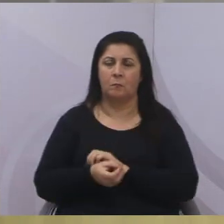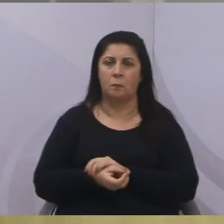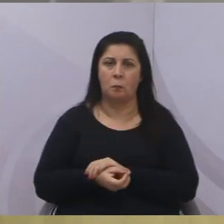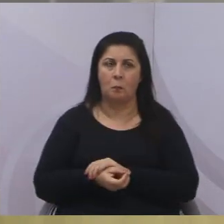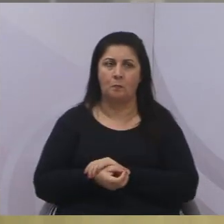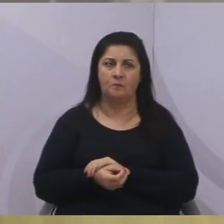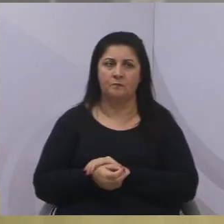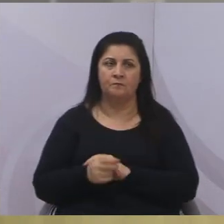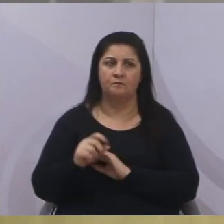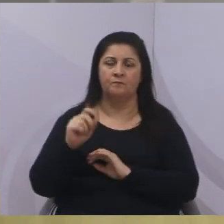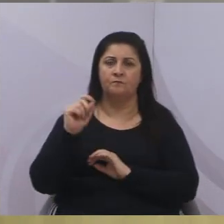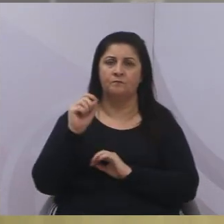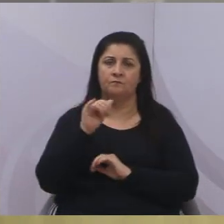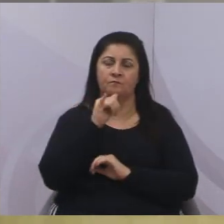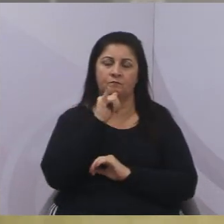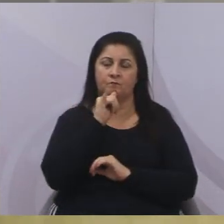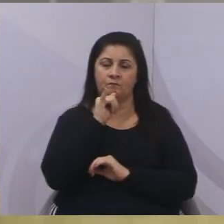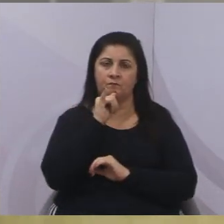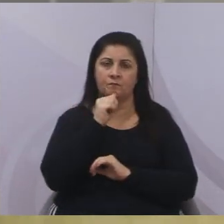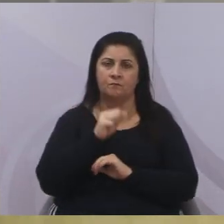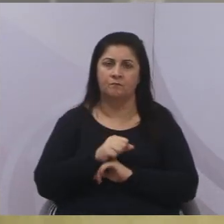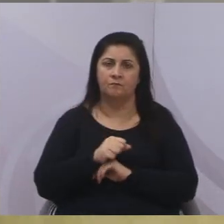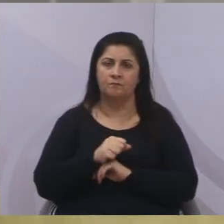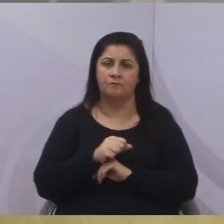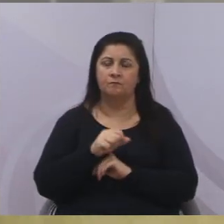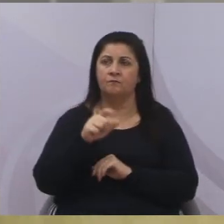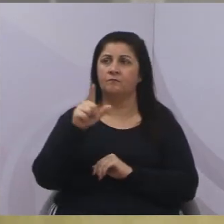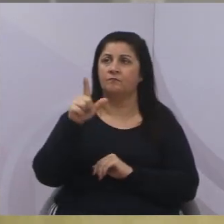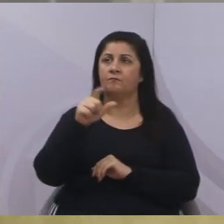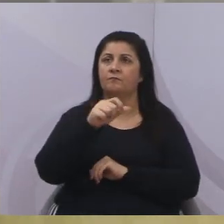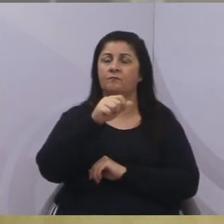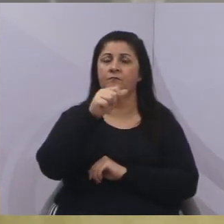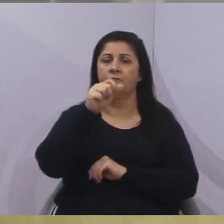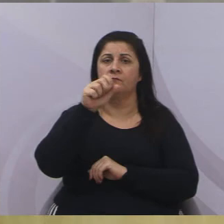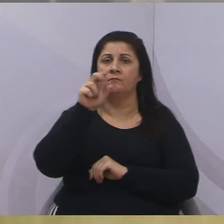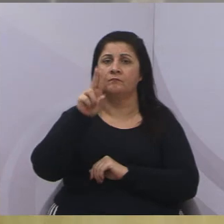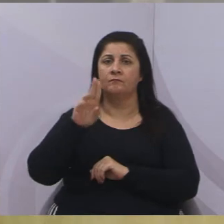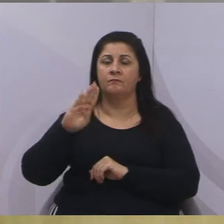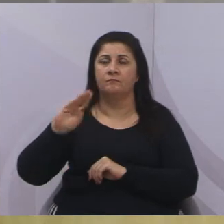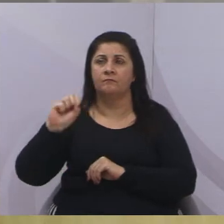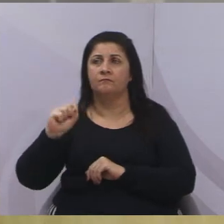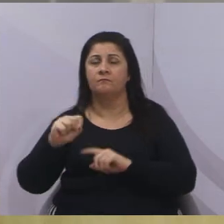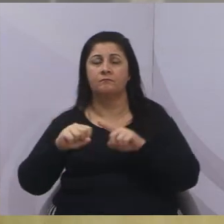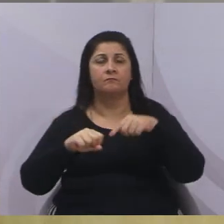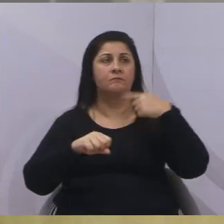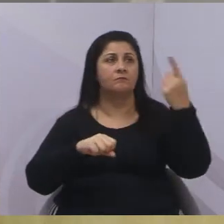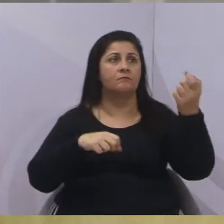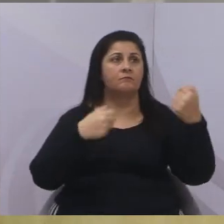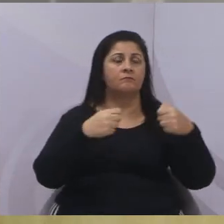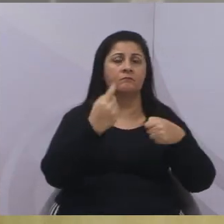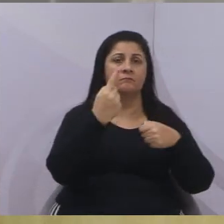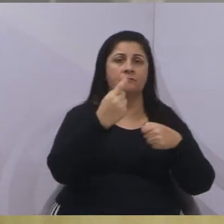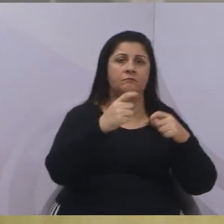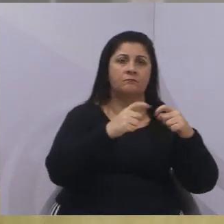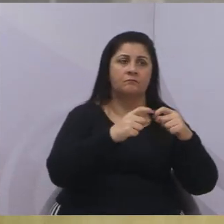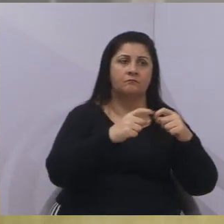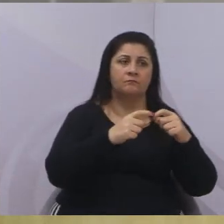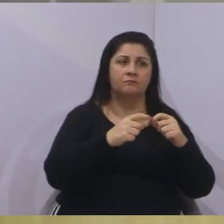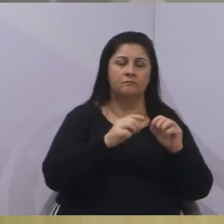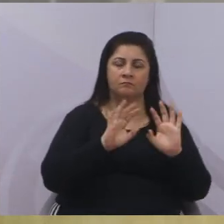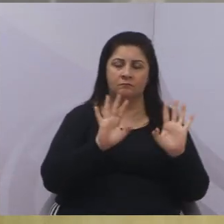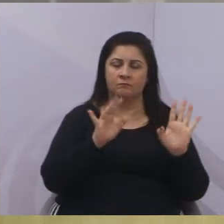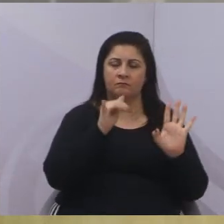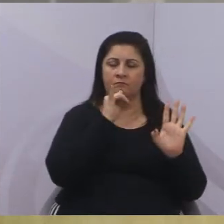credenciamento um exemplo, no Santa Cruz dos Lázaros, eu preciso de um médico. Na segunda-feira, estou